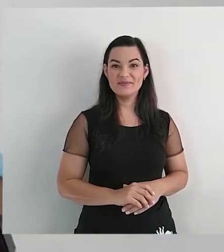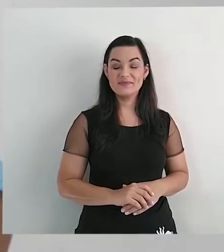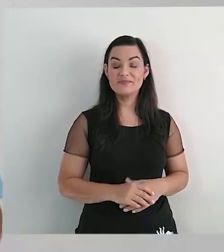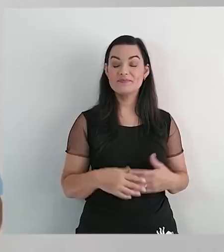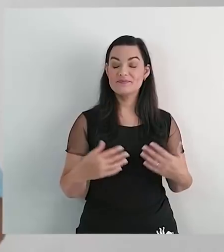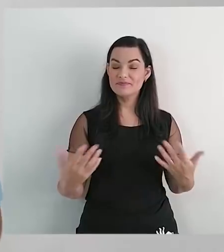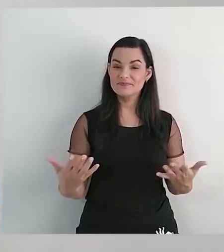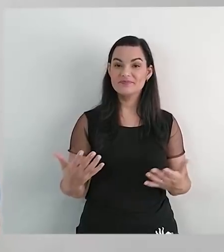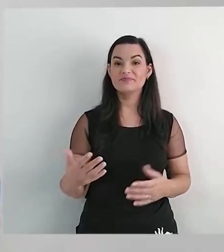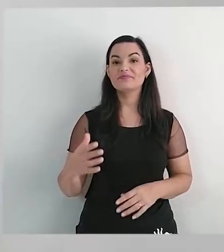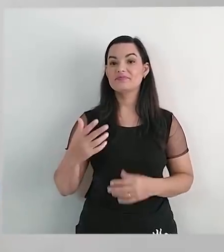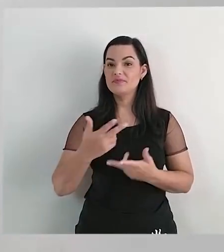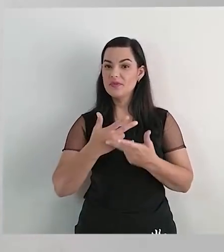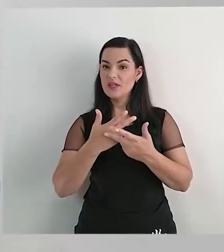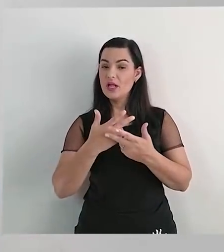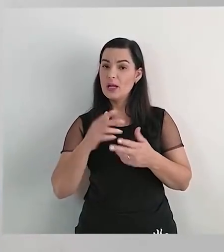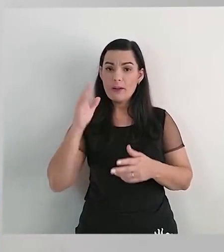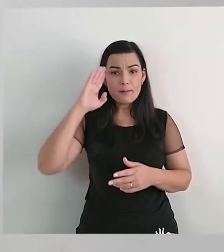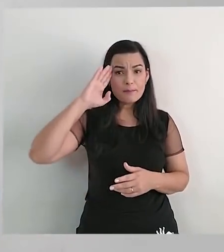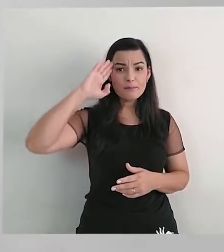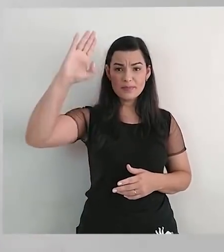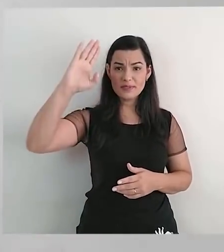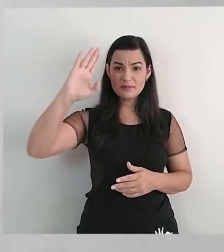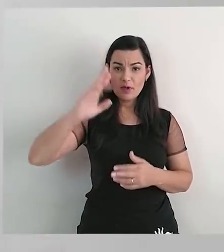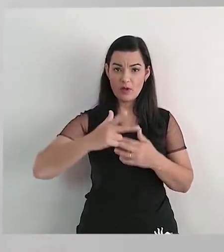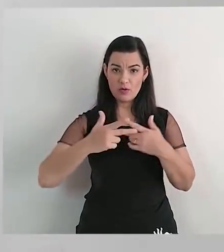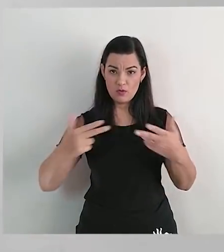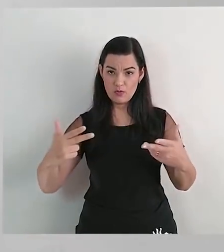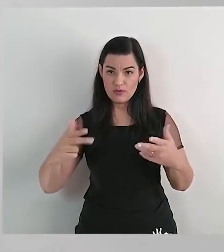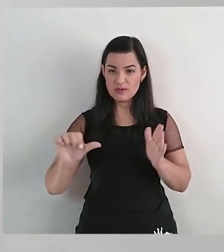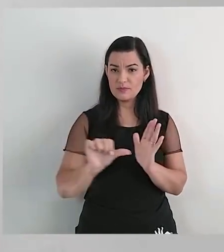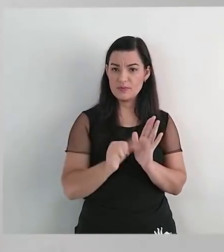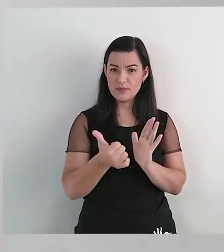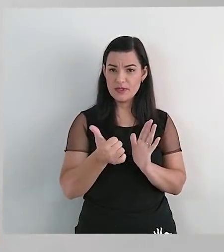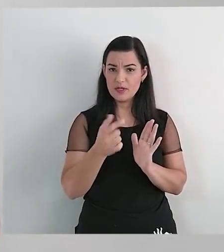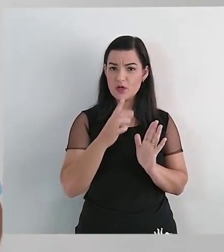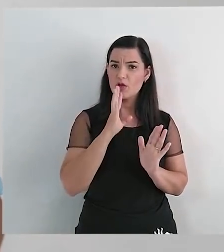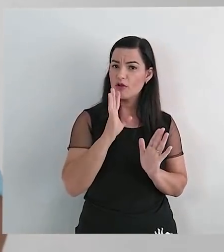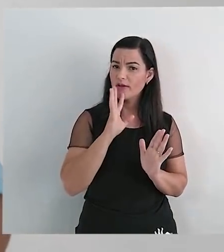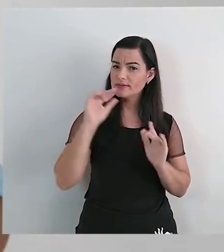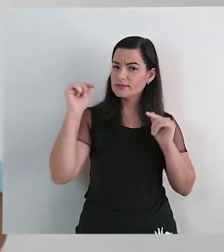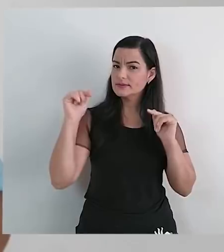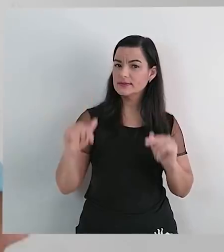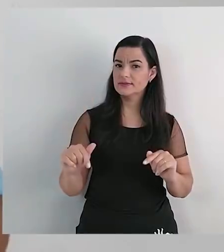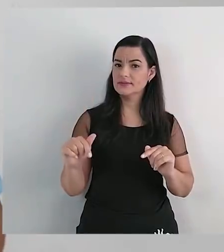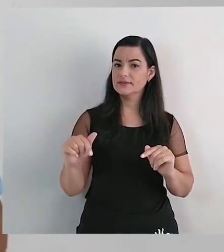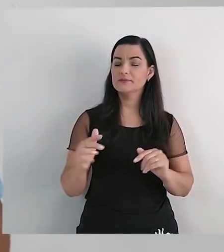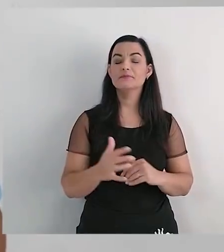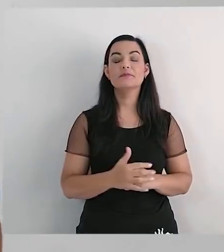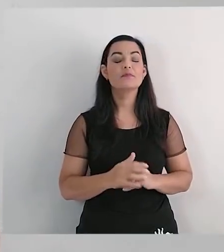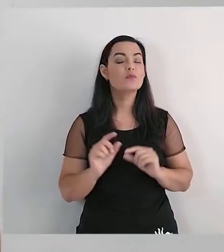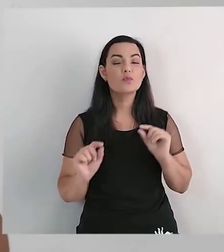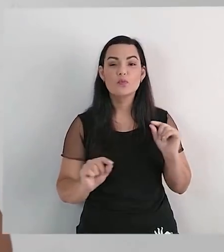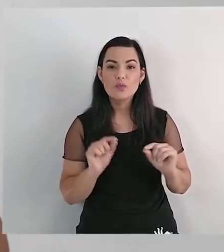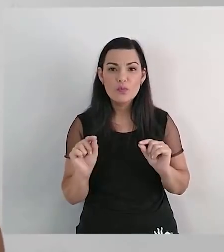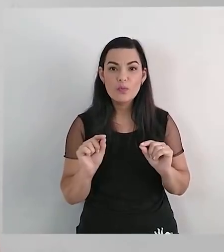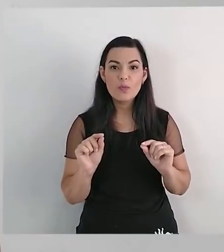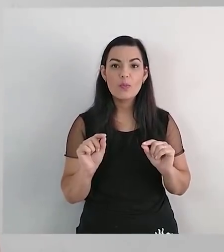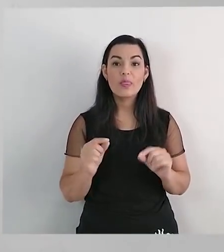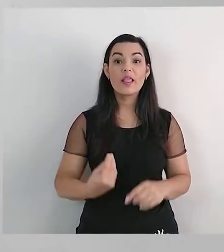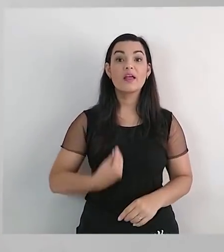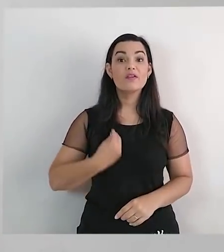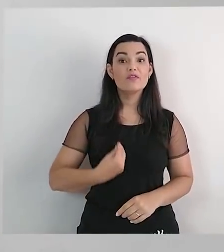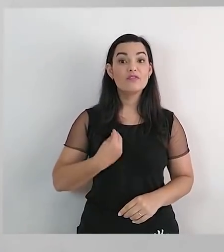A primeira coisa que vocês vão conhecer aqui no programa de hoje é o ciclo de vida